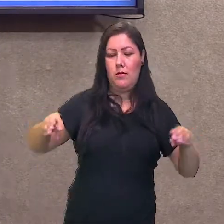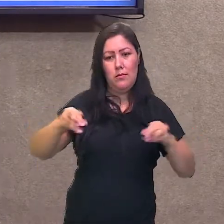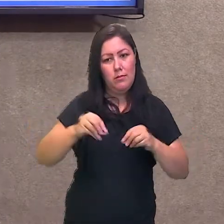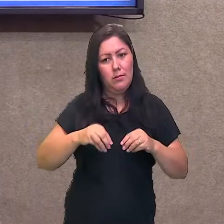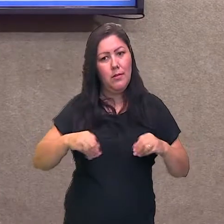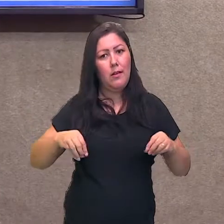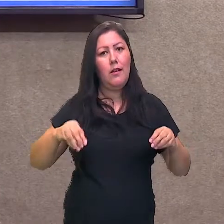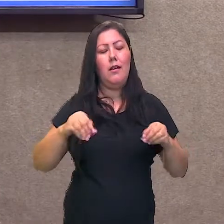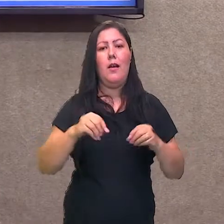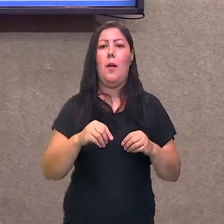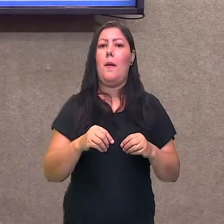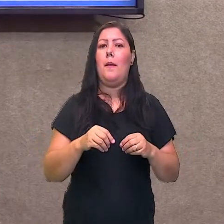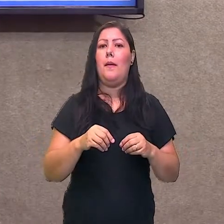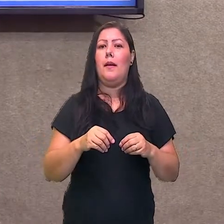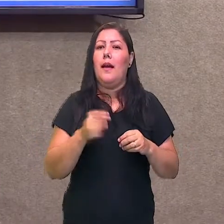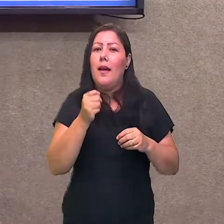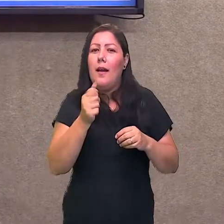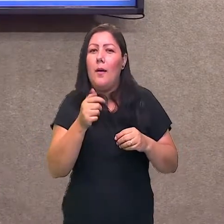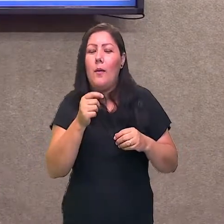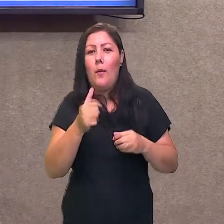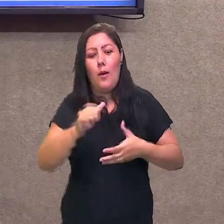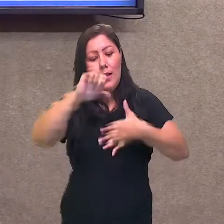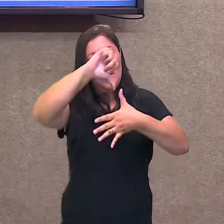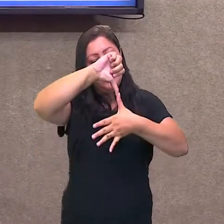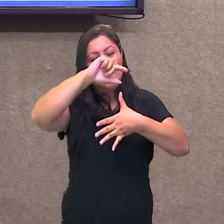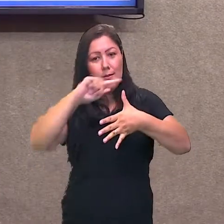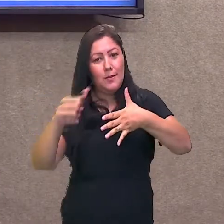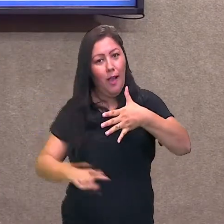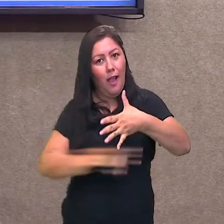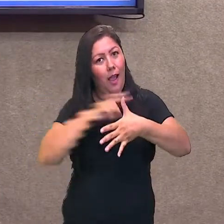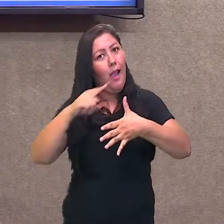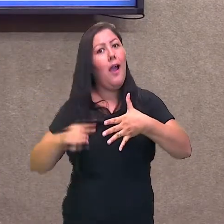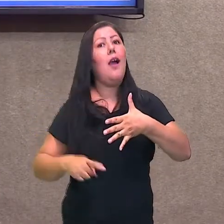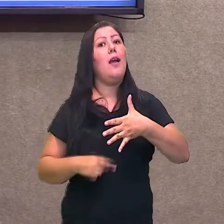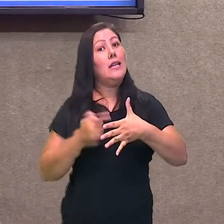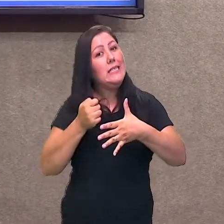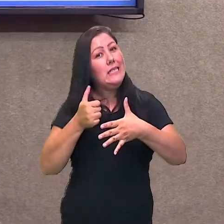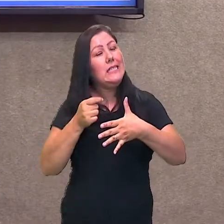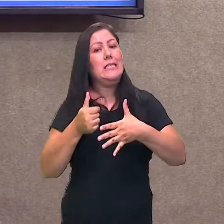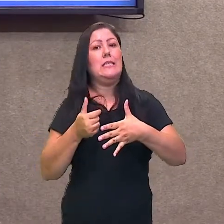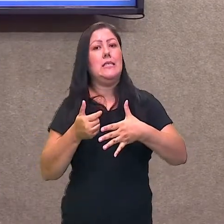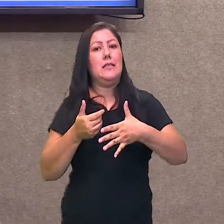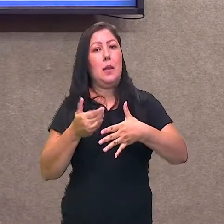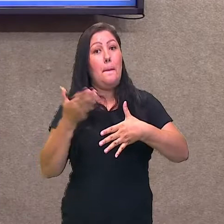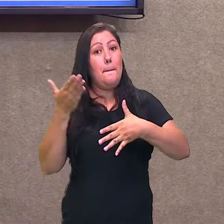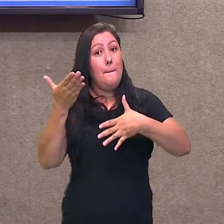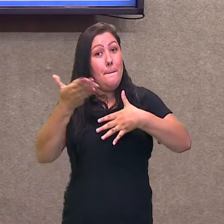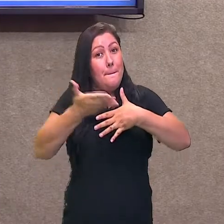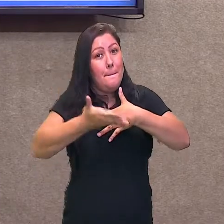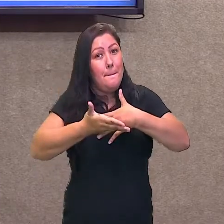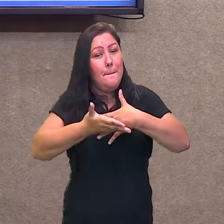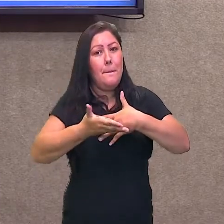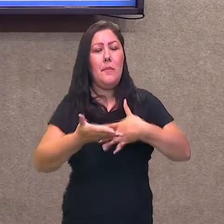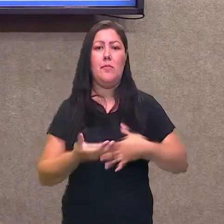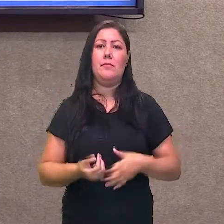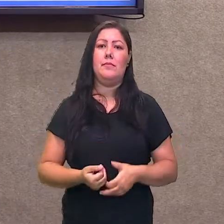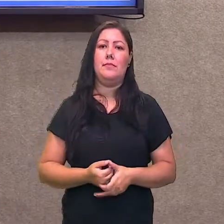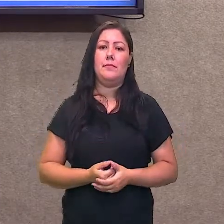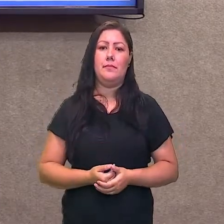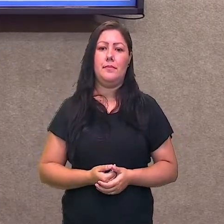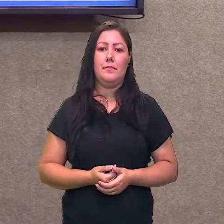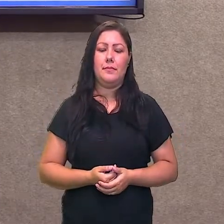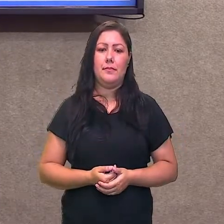continental. Na verdade, nós falamos isso por quê? Porque ele é